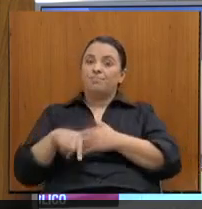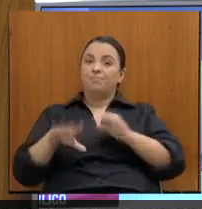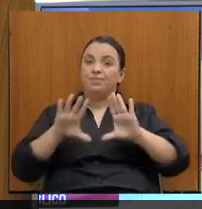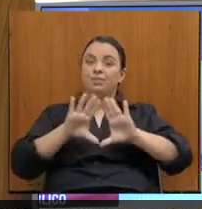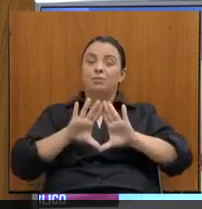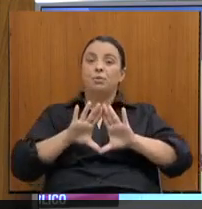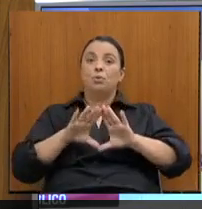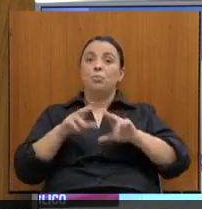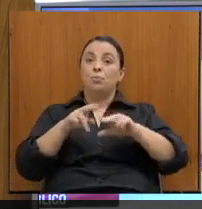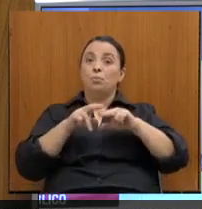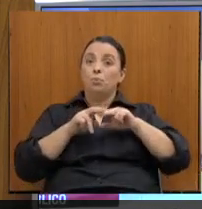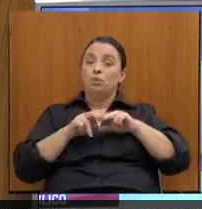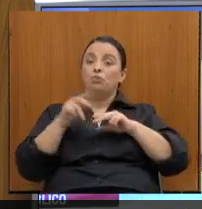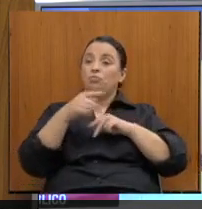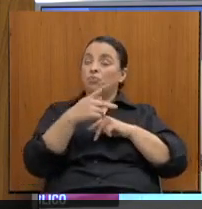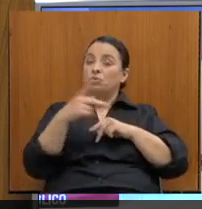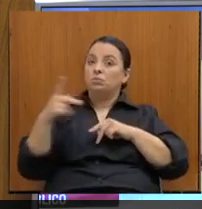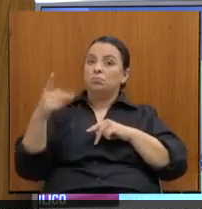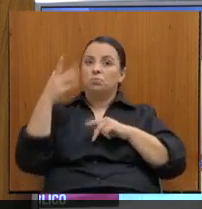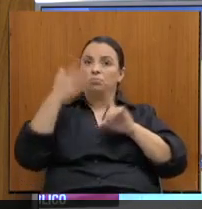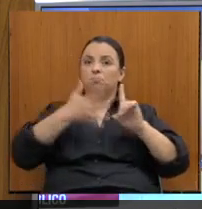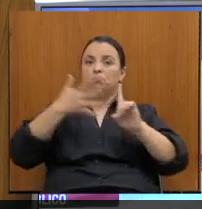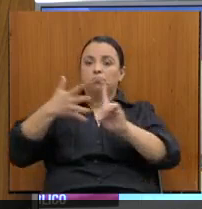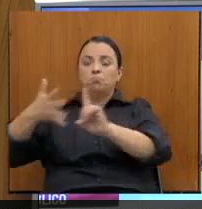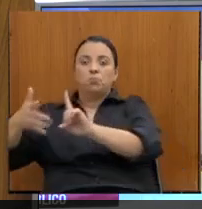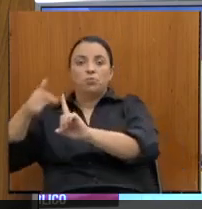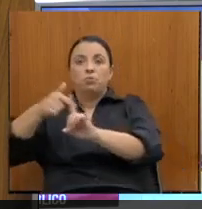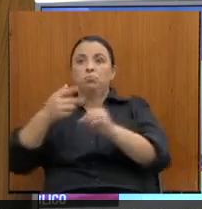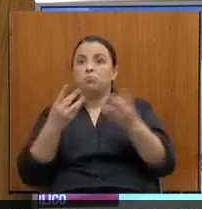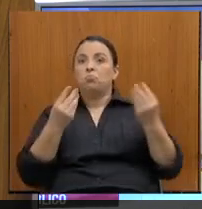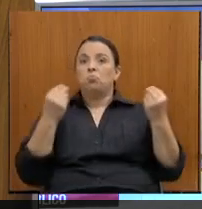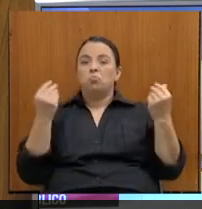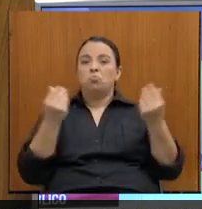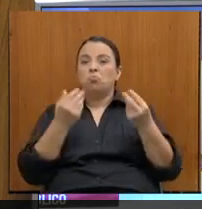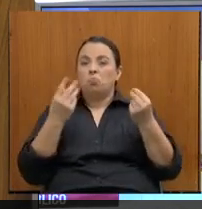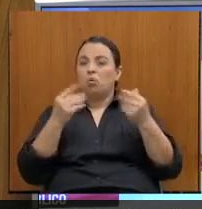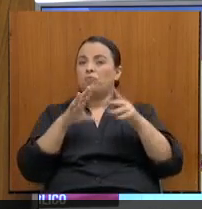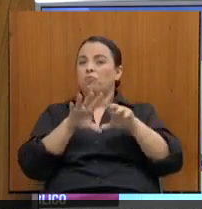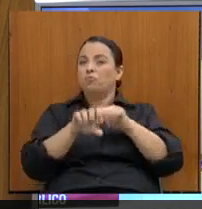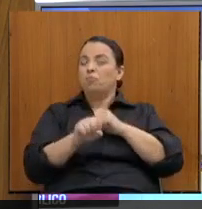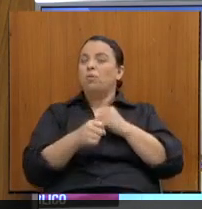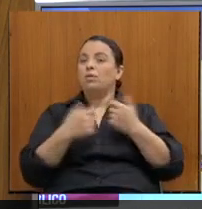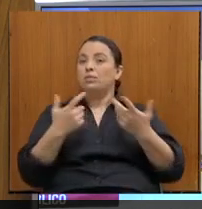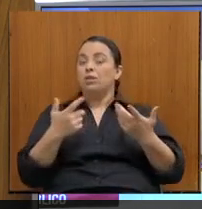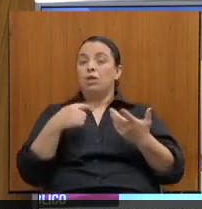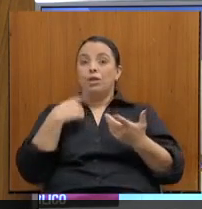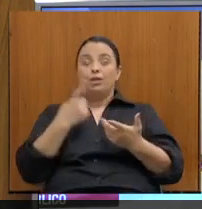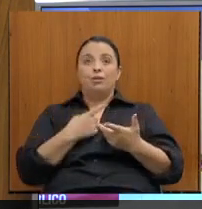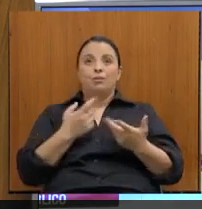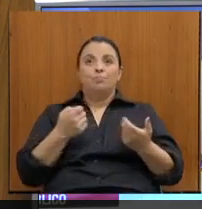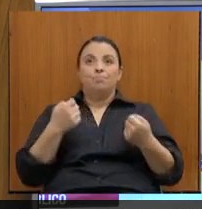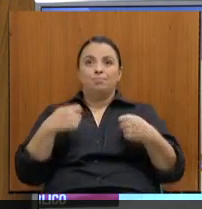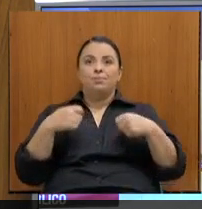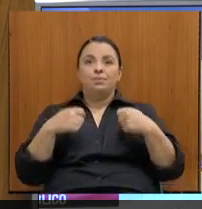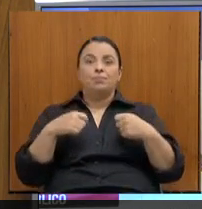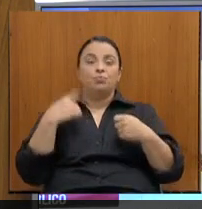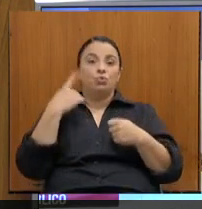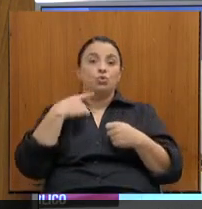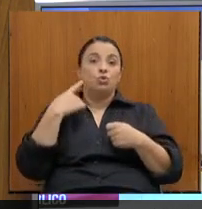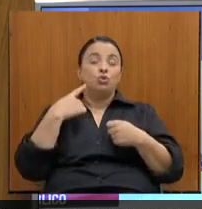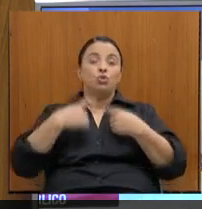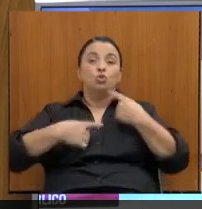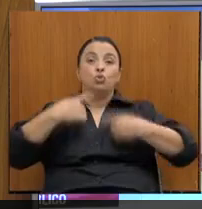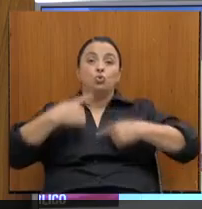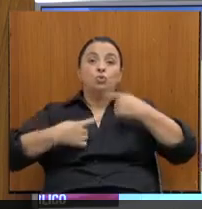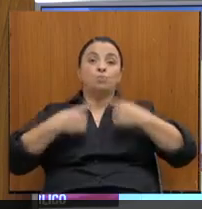alta qualificação dos Senhores produtores é muito grande eles têm que tem que ser discutido O Senado Federal